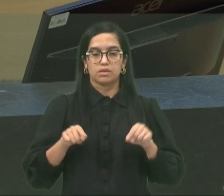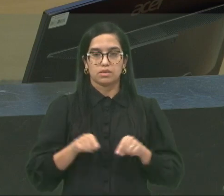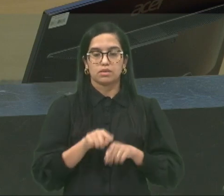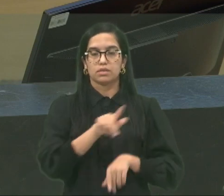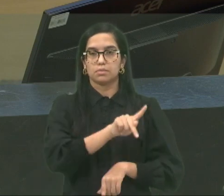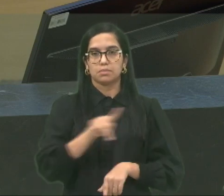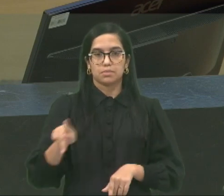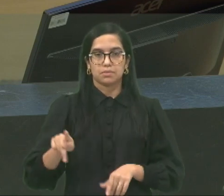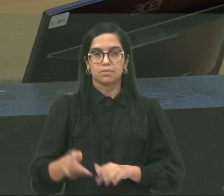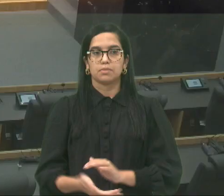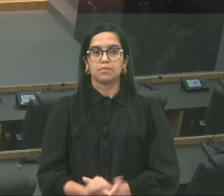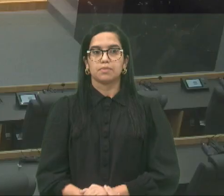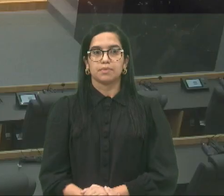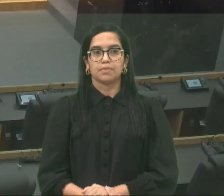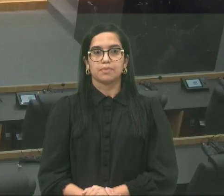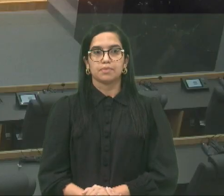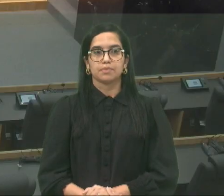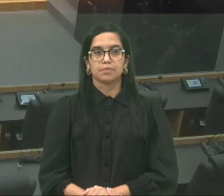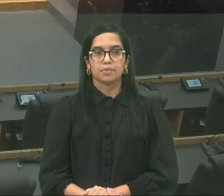presidência.